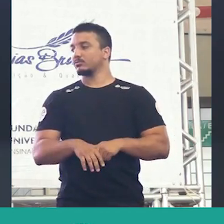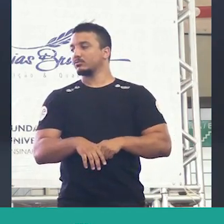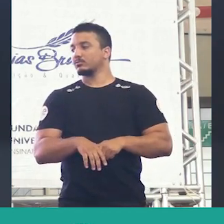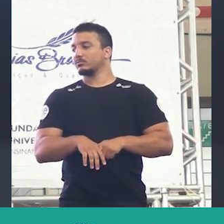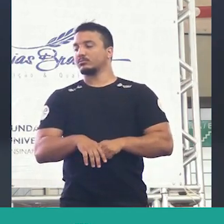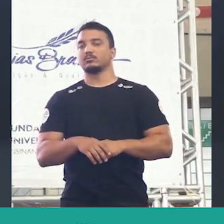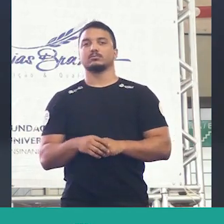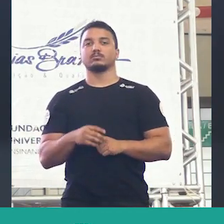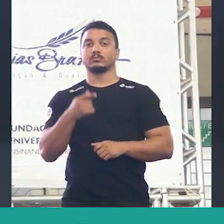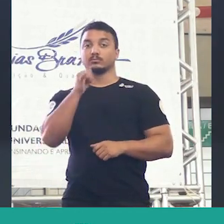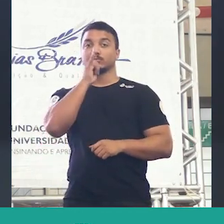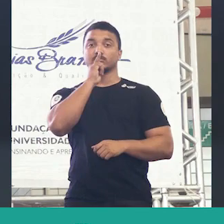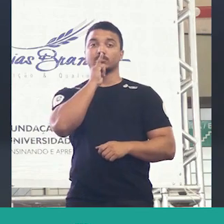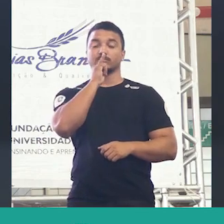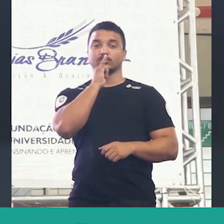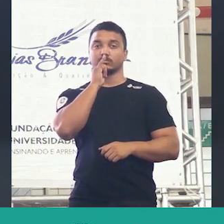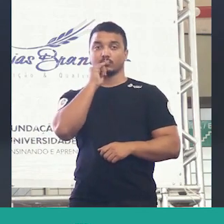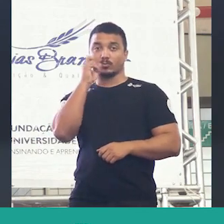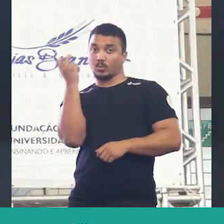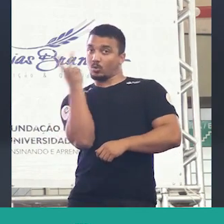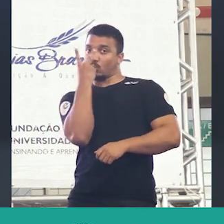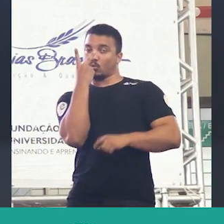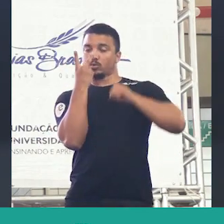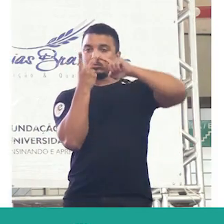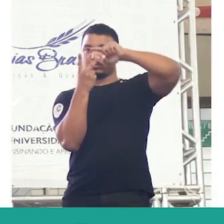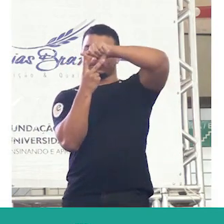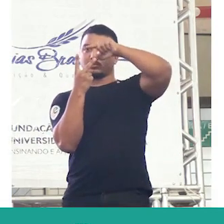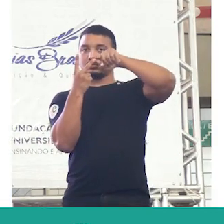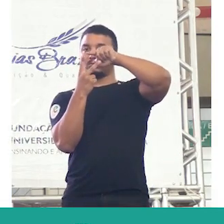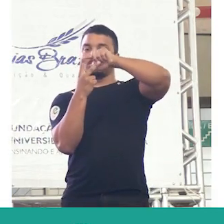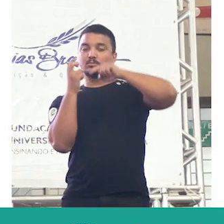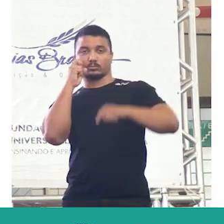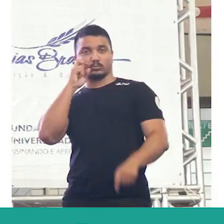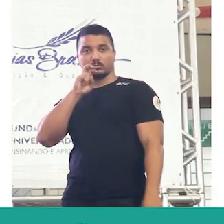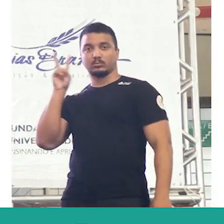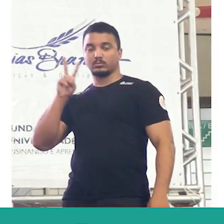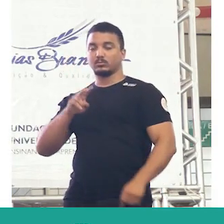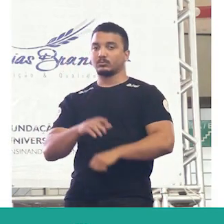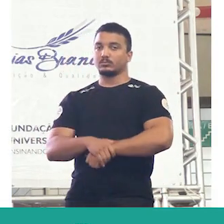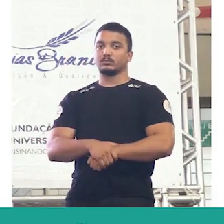E agora eu estou colocando o exemplo de 2 aí. Vamos lá. Todo mundo olhando para o telão.